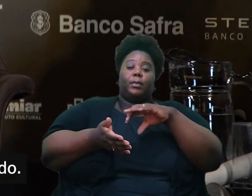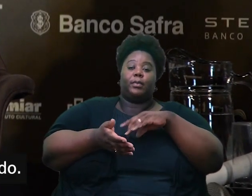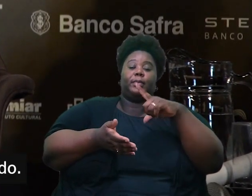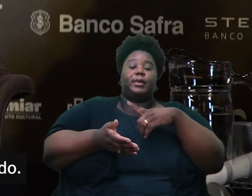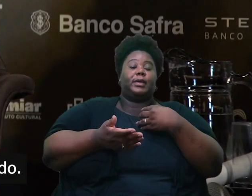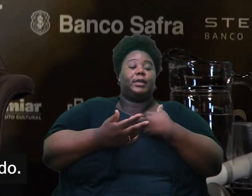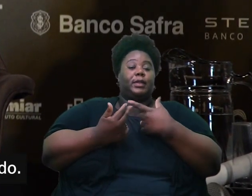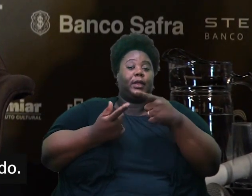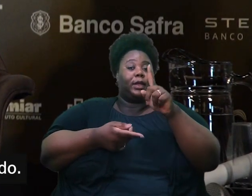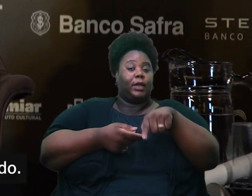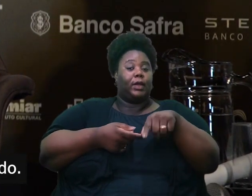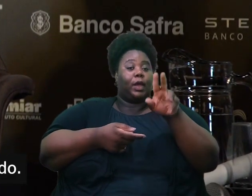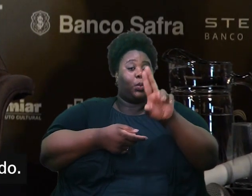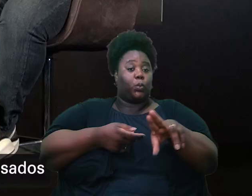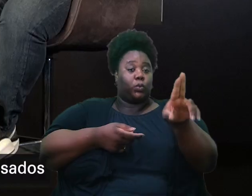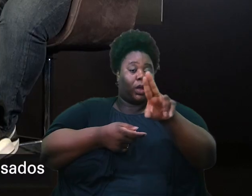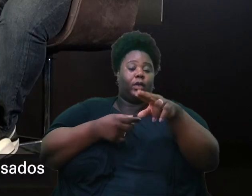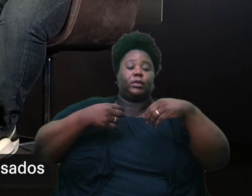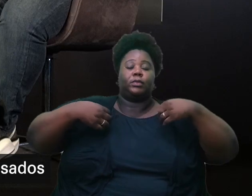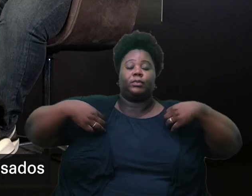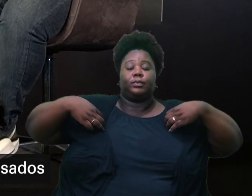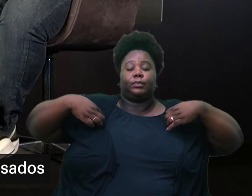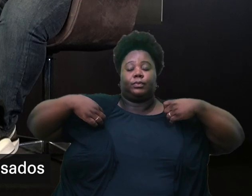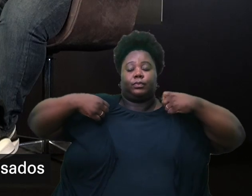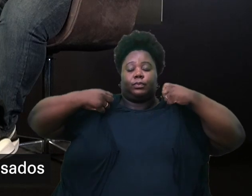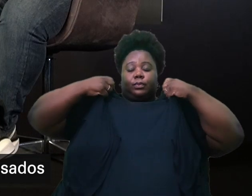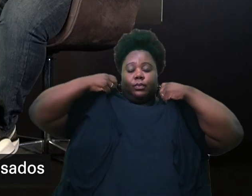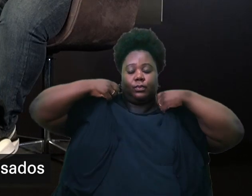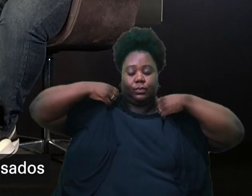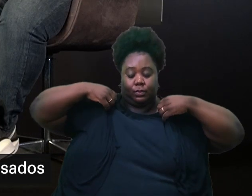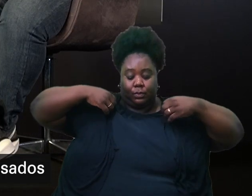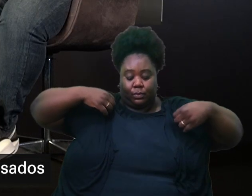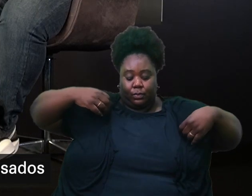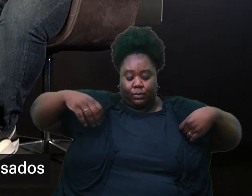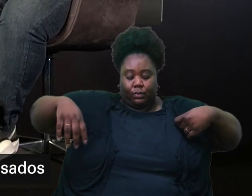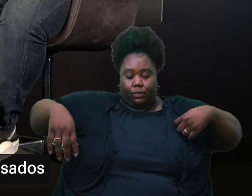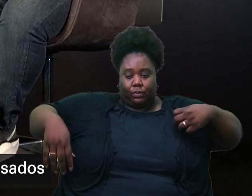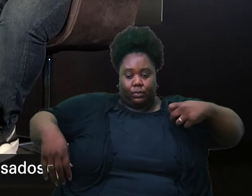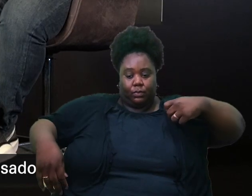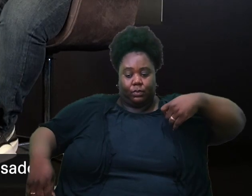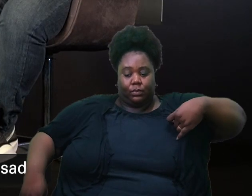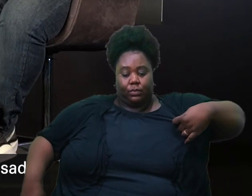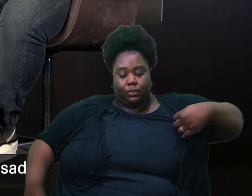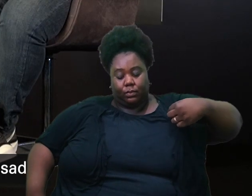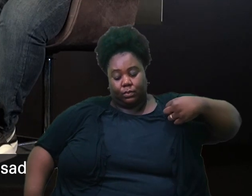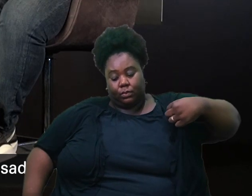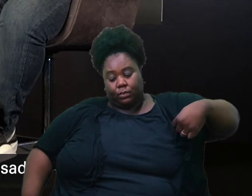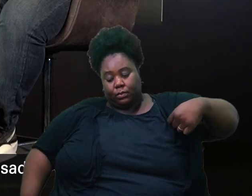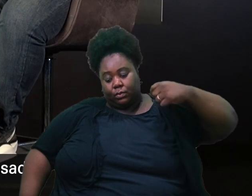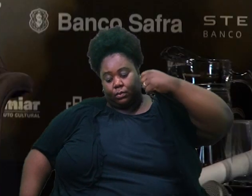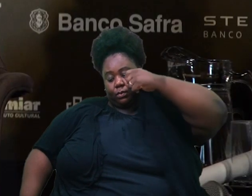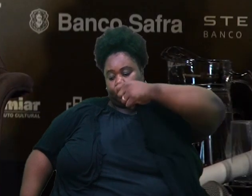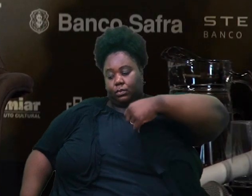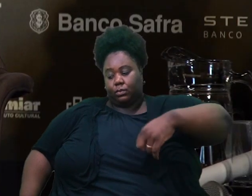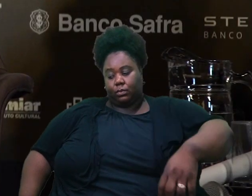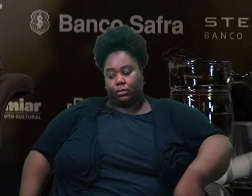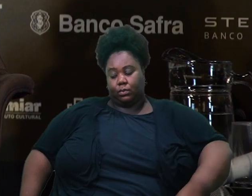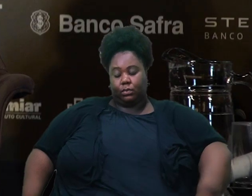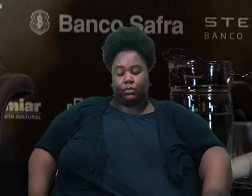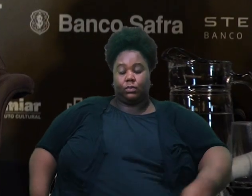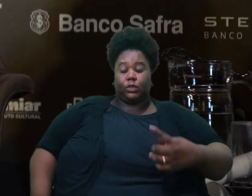que é também ousado. Nós, negros, somos também muito ousados em